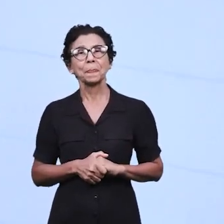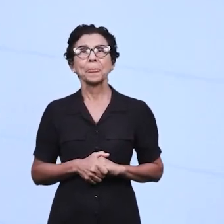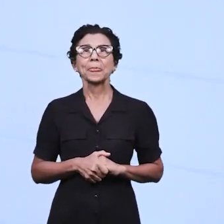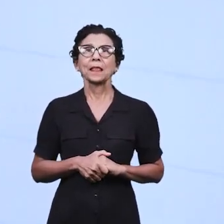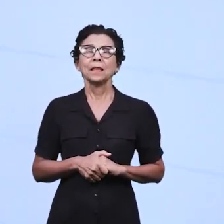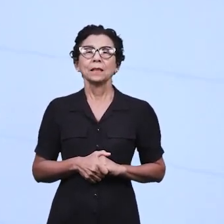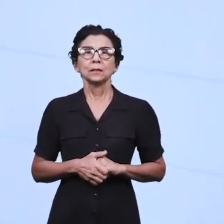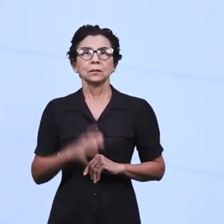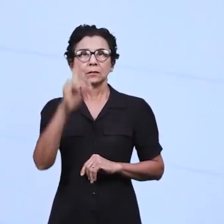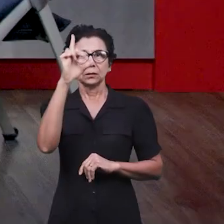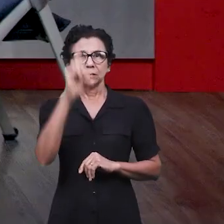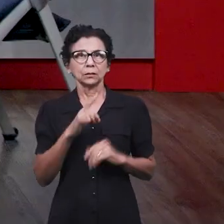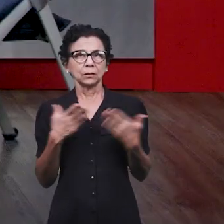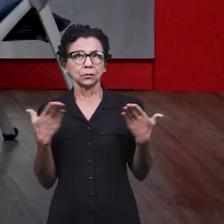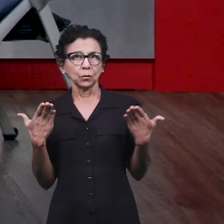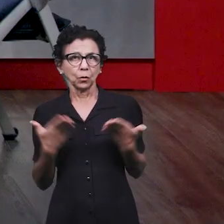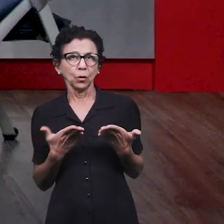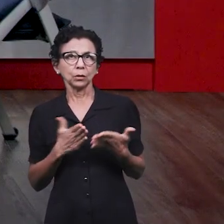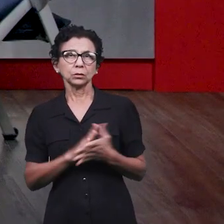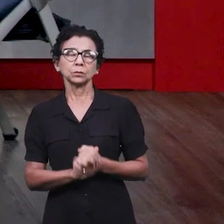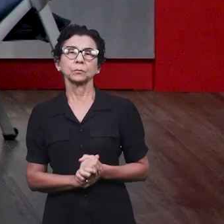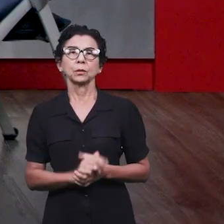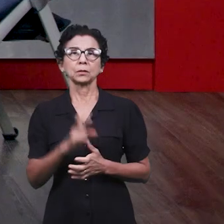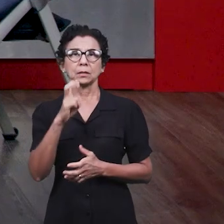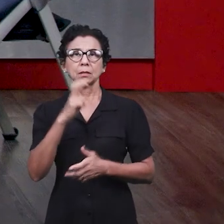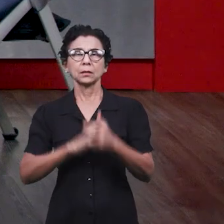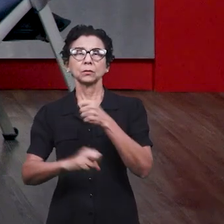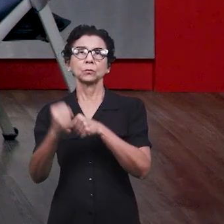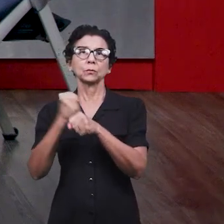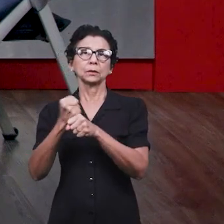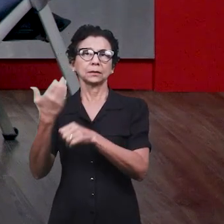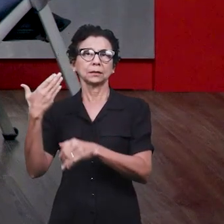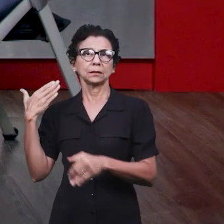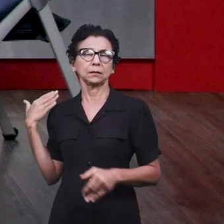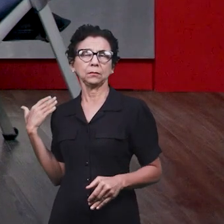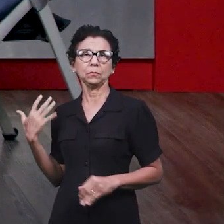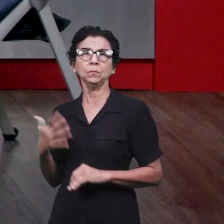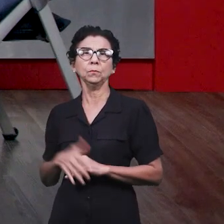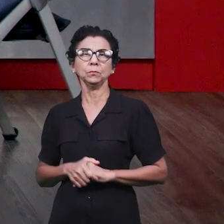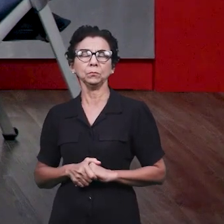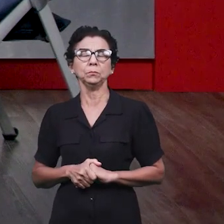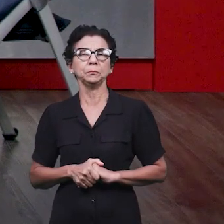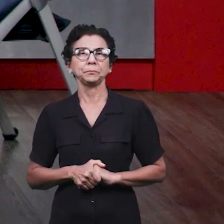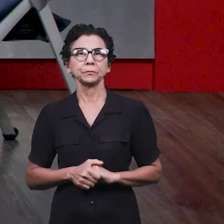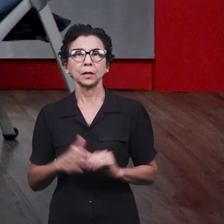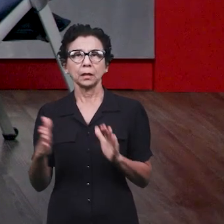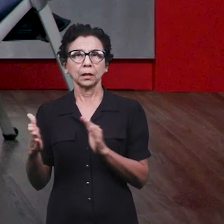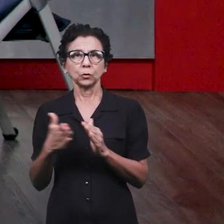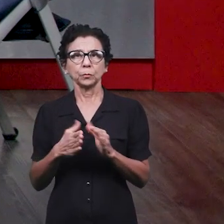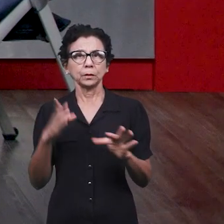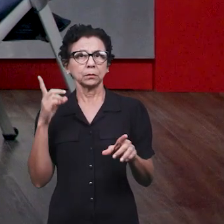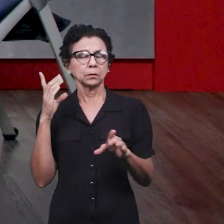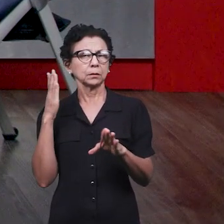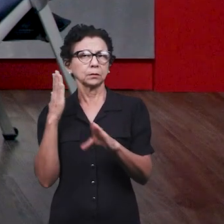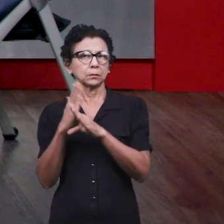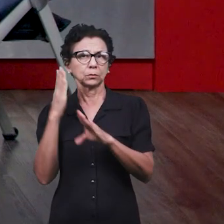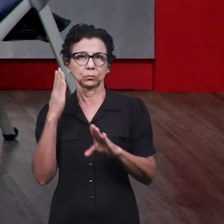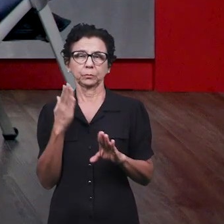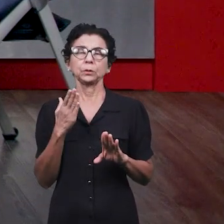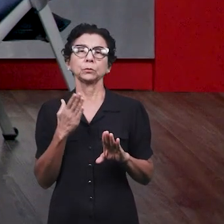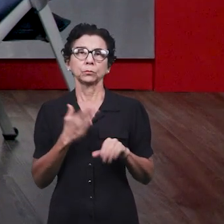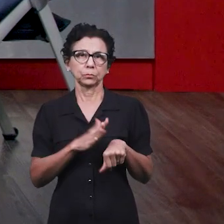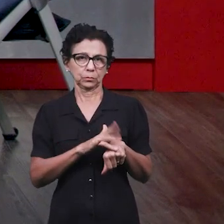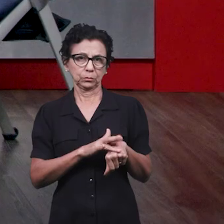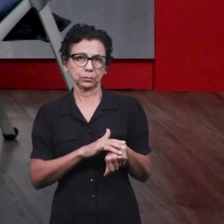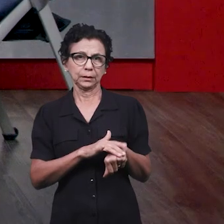pessoa está requerendo esse direito hoje, ela pode voltar até 5 anos. Isso. É a partir da data do diagnóstico que a pessoa tem o direito dessa